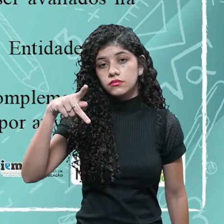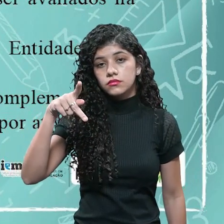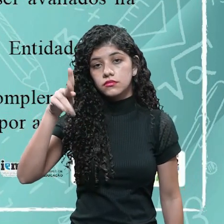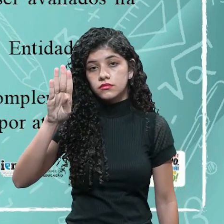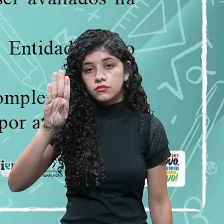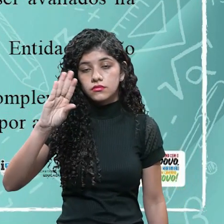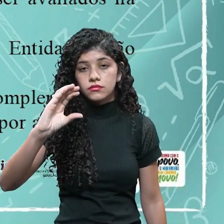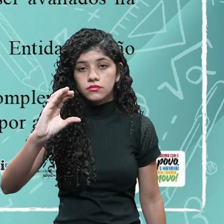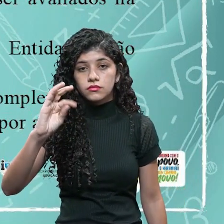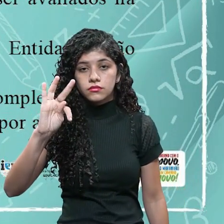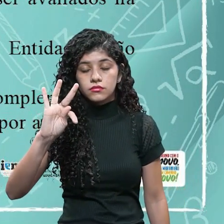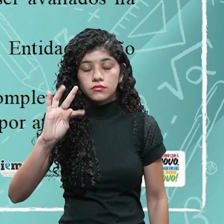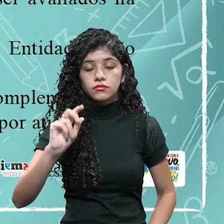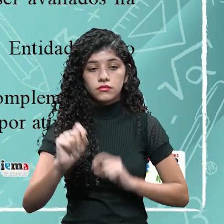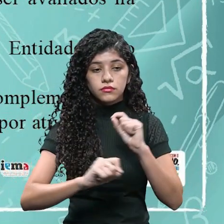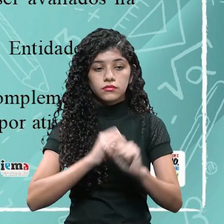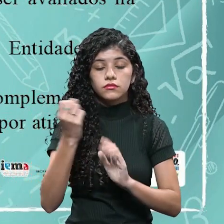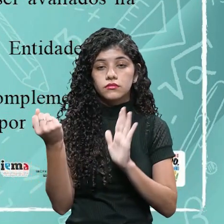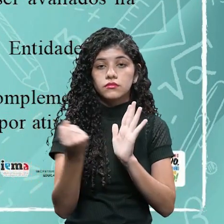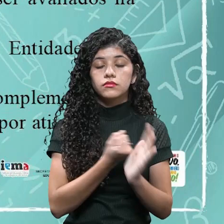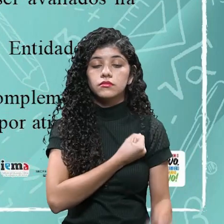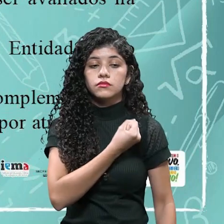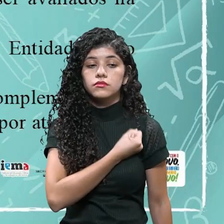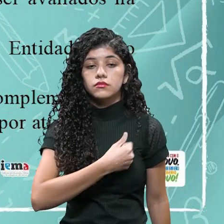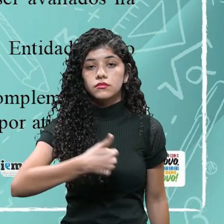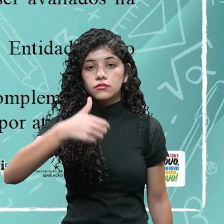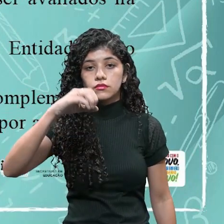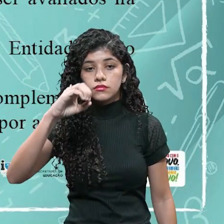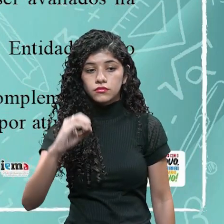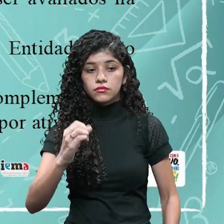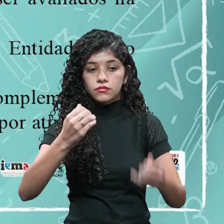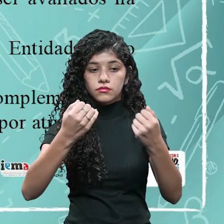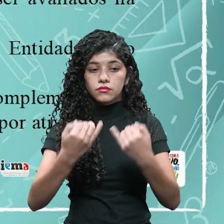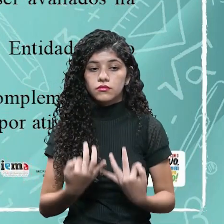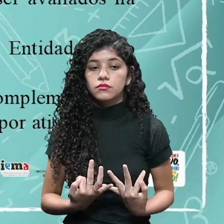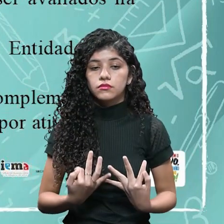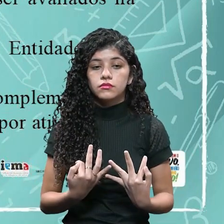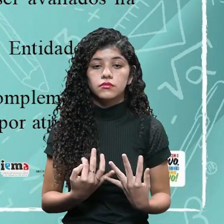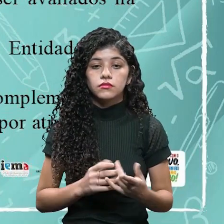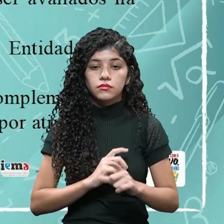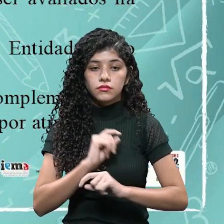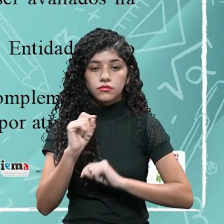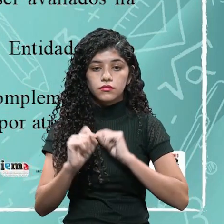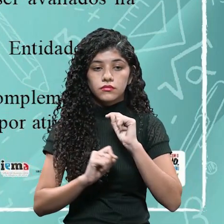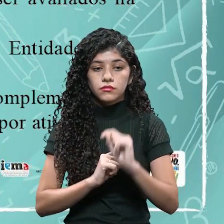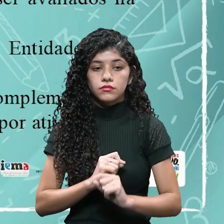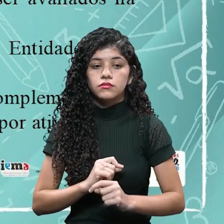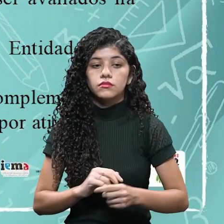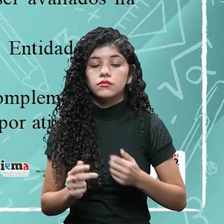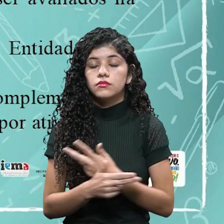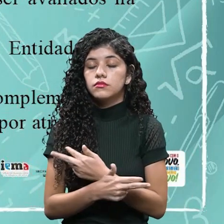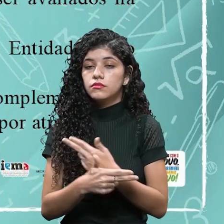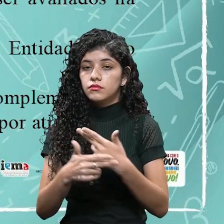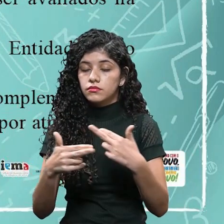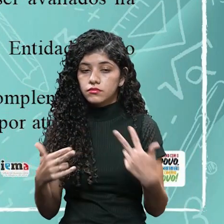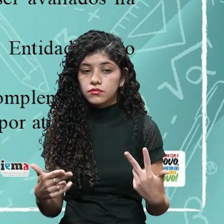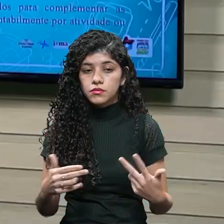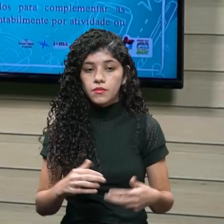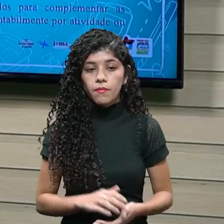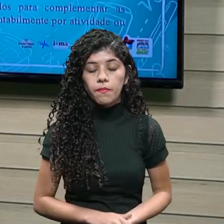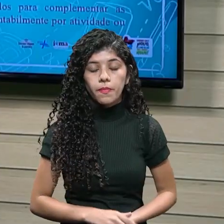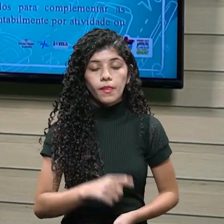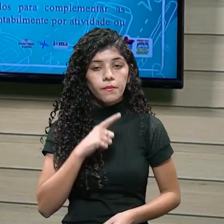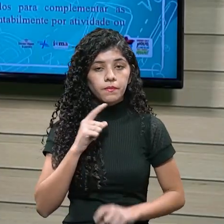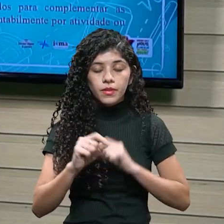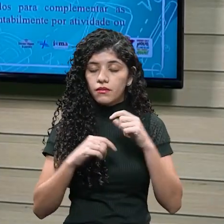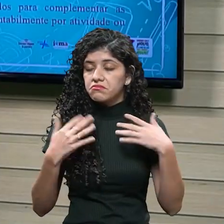NBCT, mais especificamente a número 10, que trata dos aspectos contábeis específicos em entidades diversas. Então,